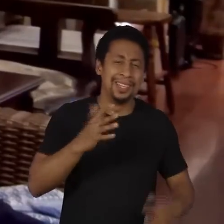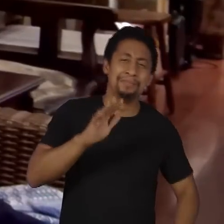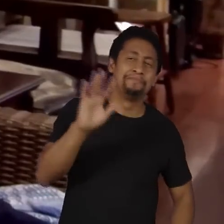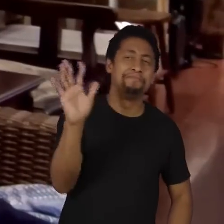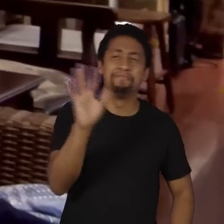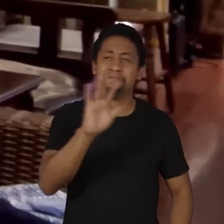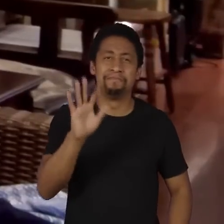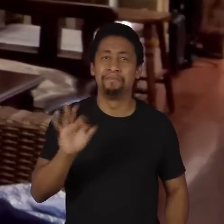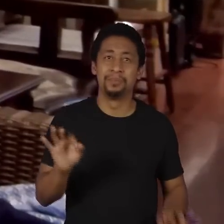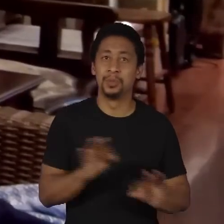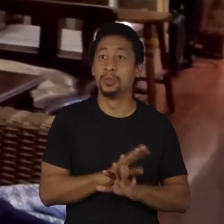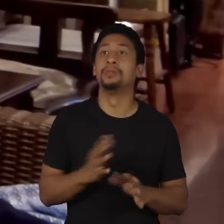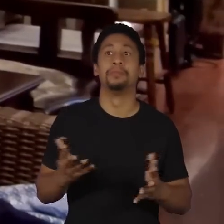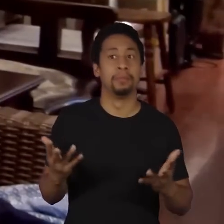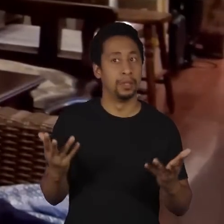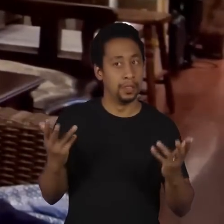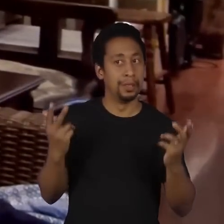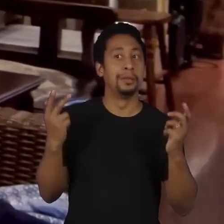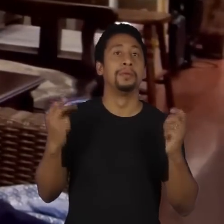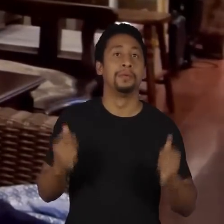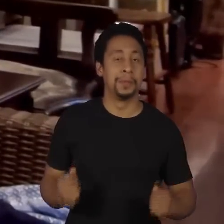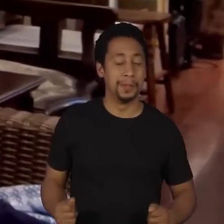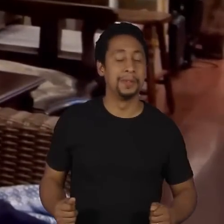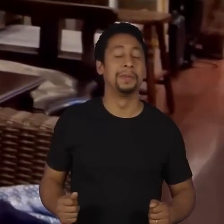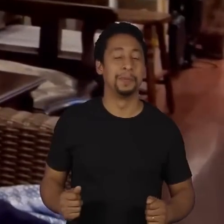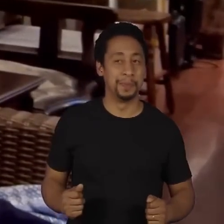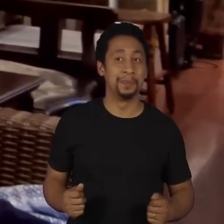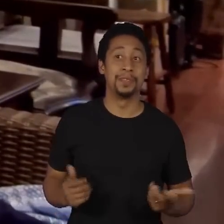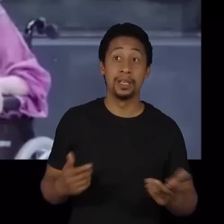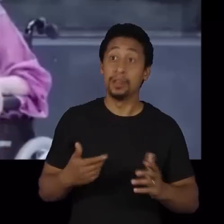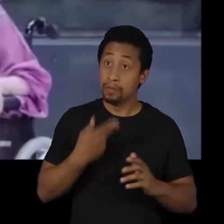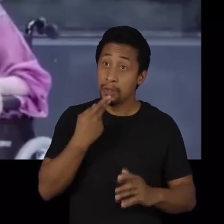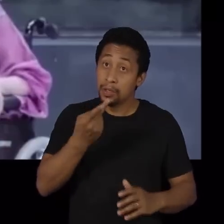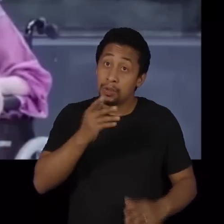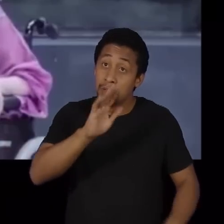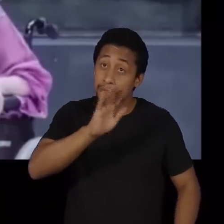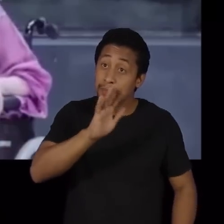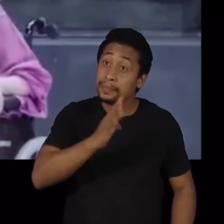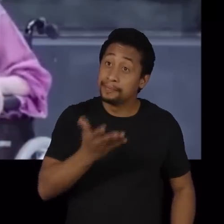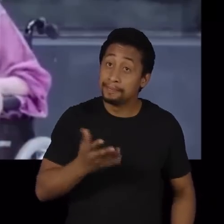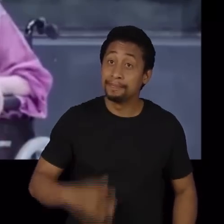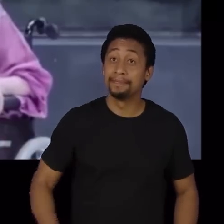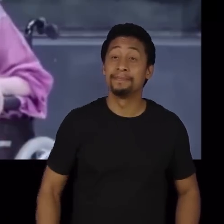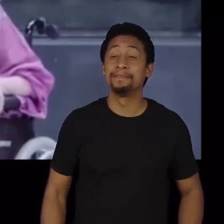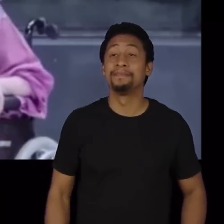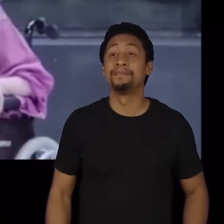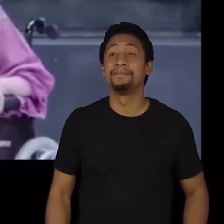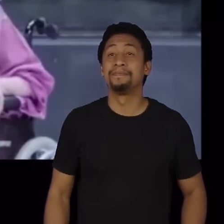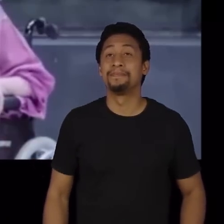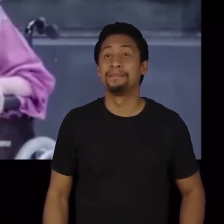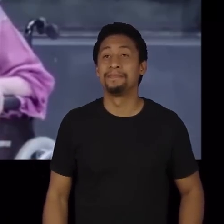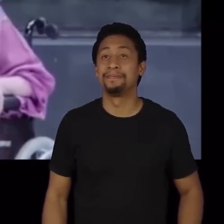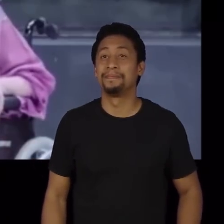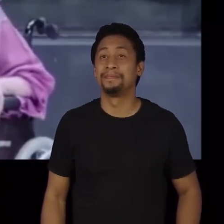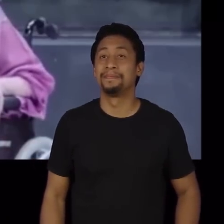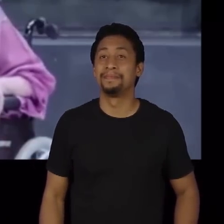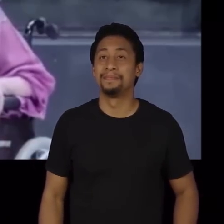É uma maravilha. Estou me despedindo. O começo do amor,